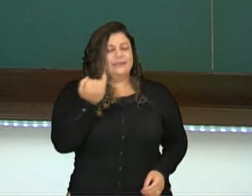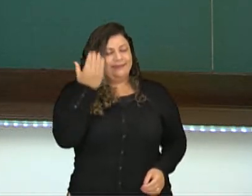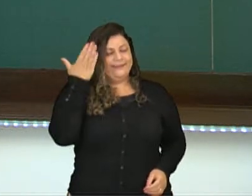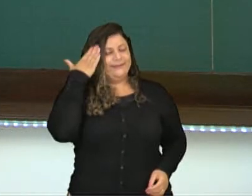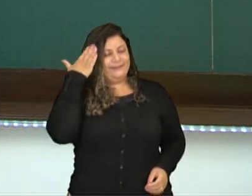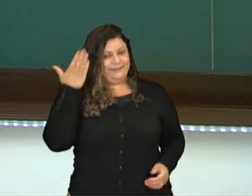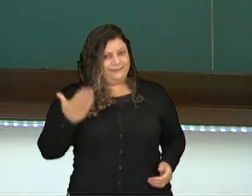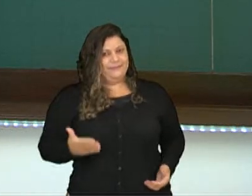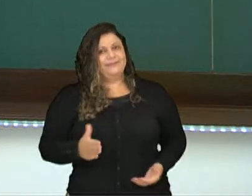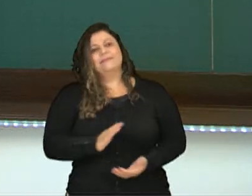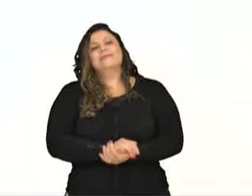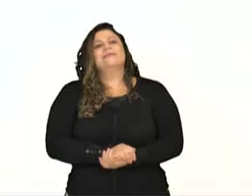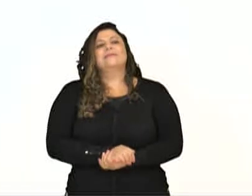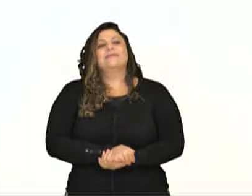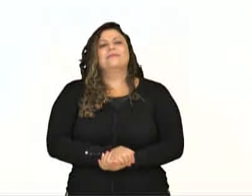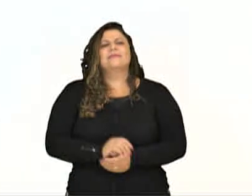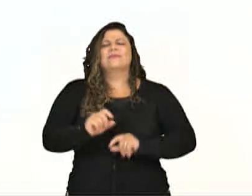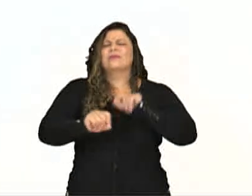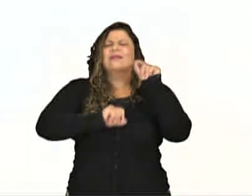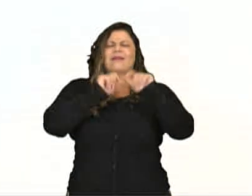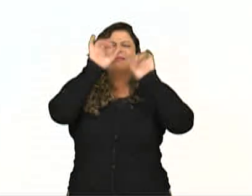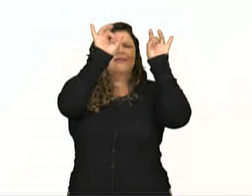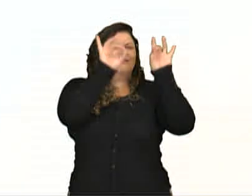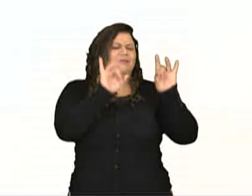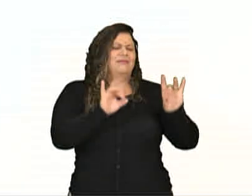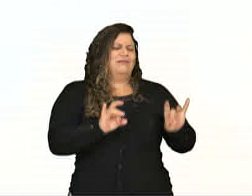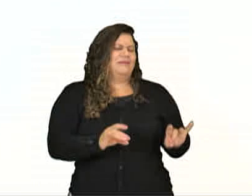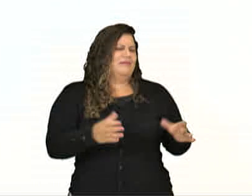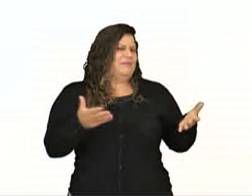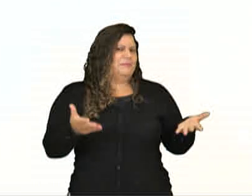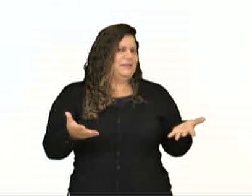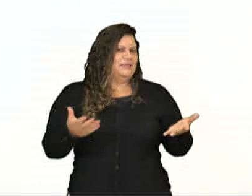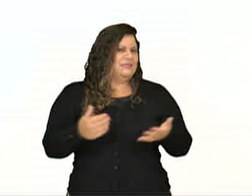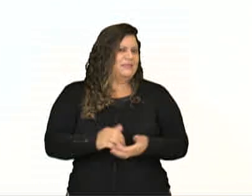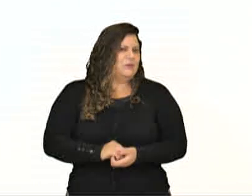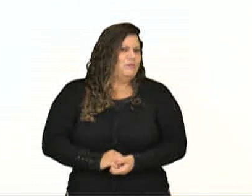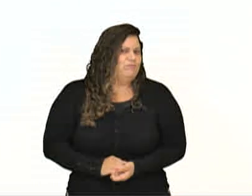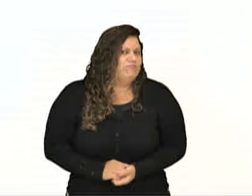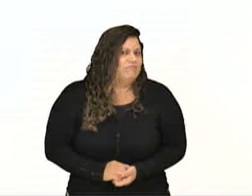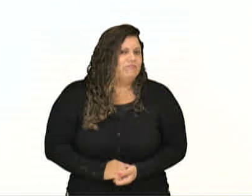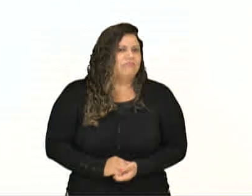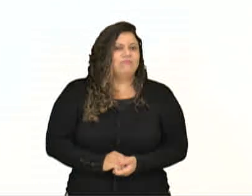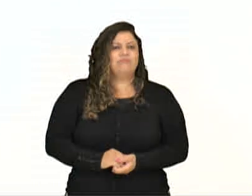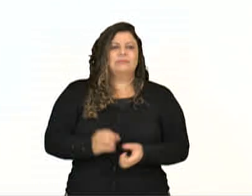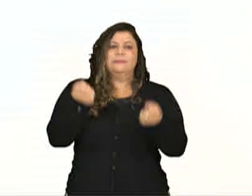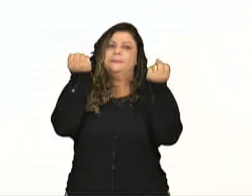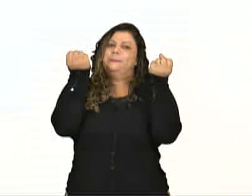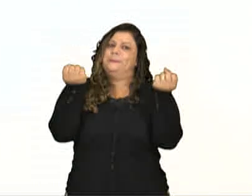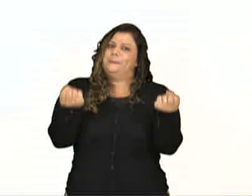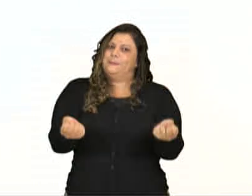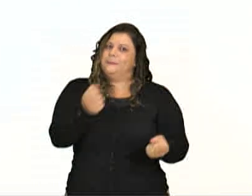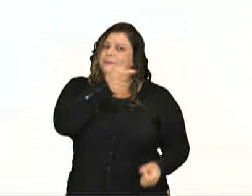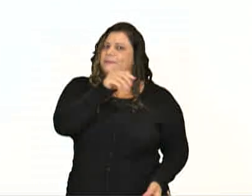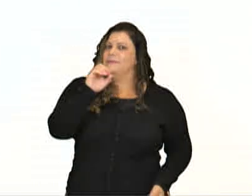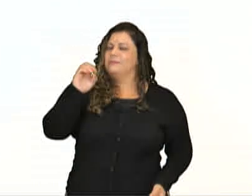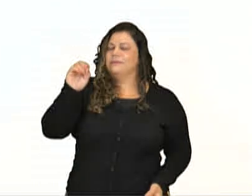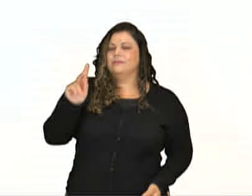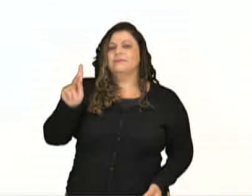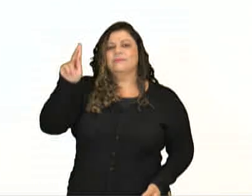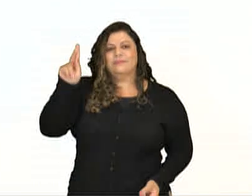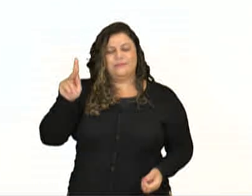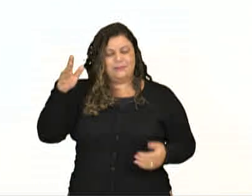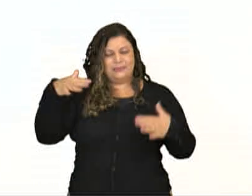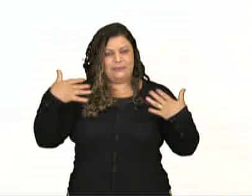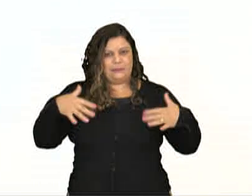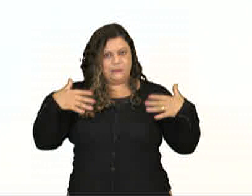do Egito. O que tem de tão especial nela? É um monolítico, né, pesando mais de 700 quilos, foi encontrada